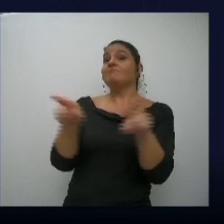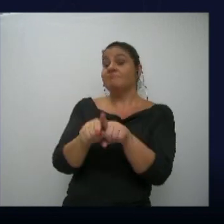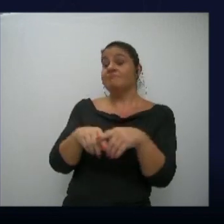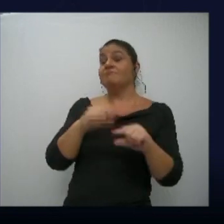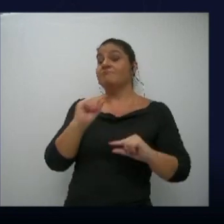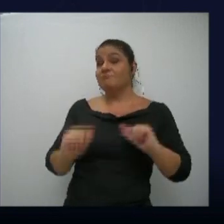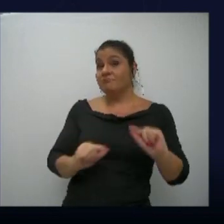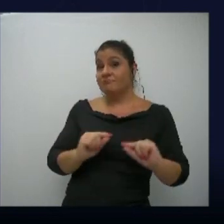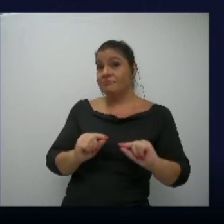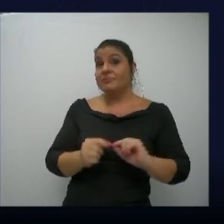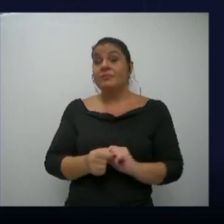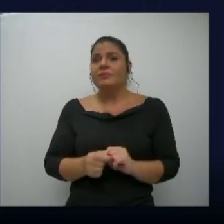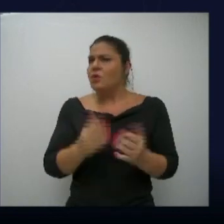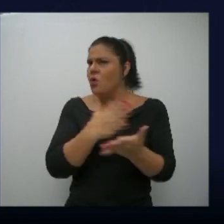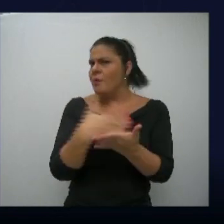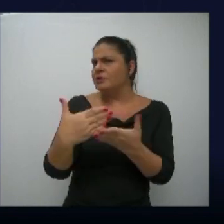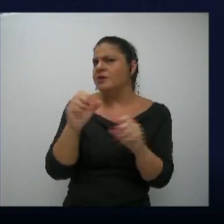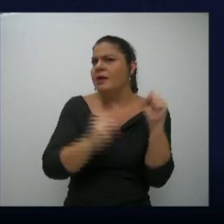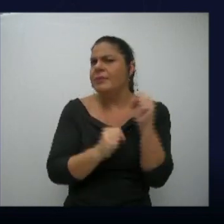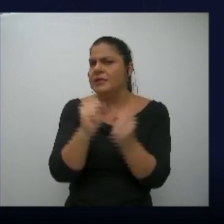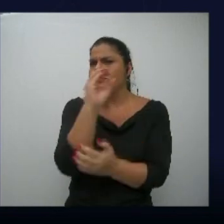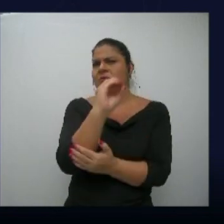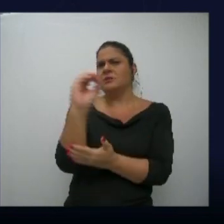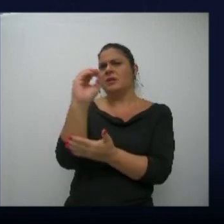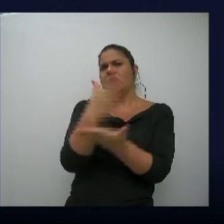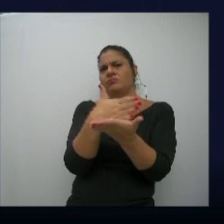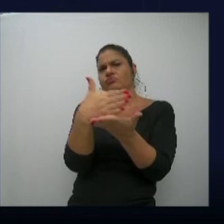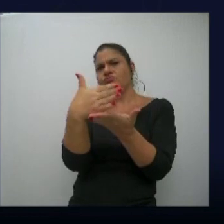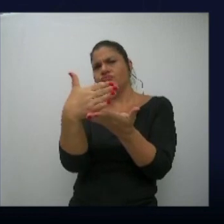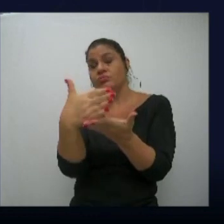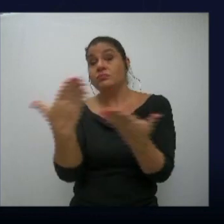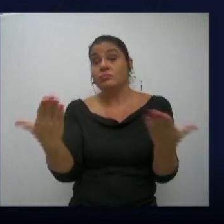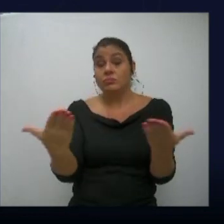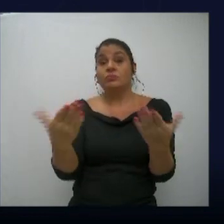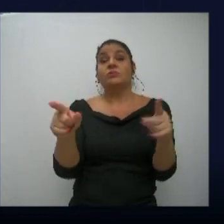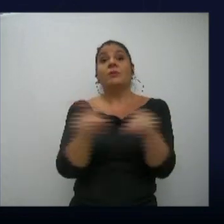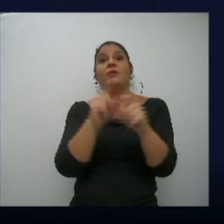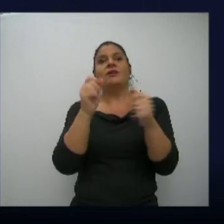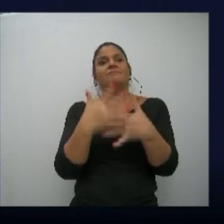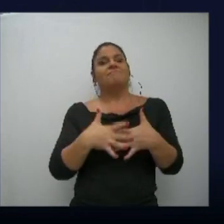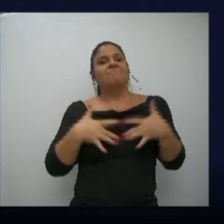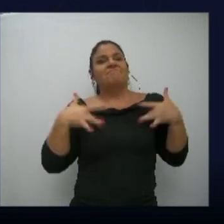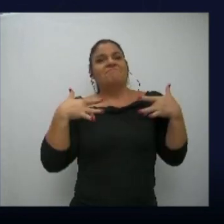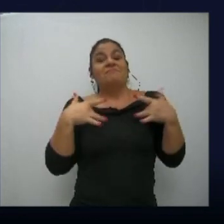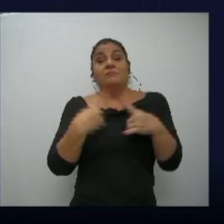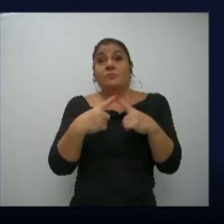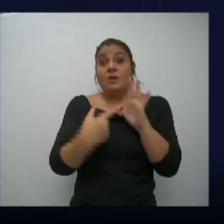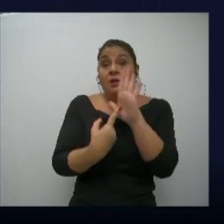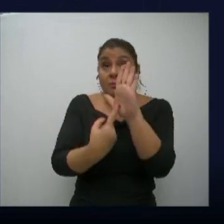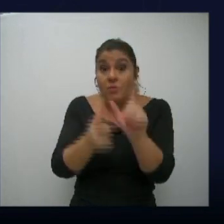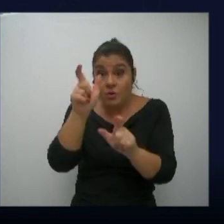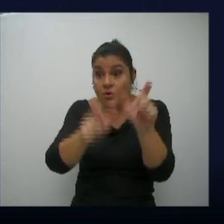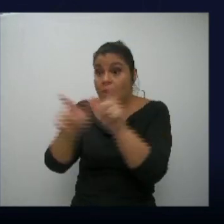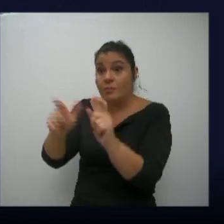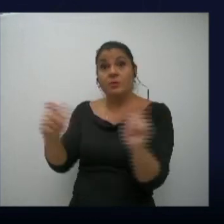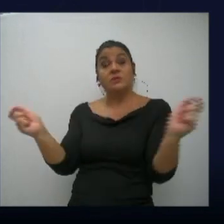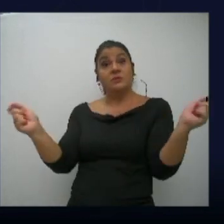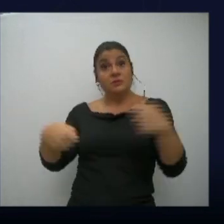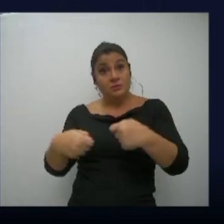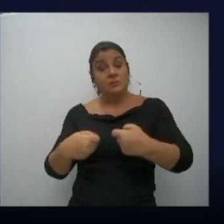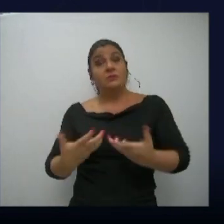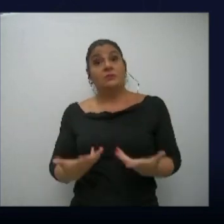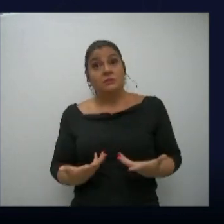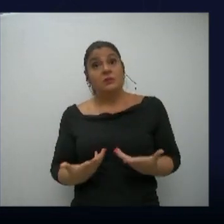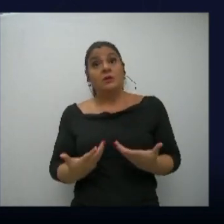a você começou empresa do zero também né então é isso inspirador né porque isso mostra as pessoas que é possível